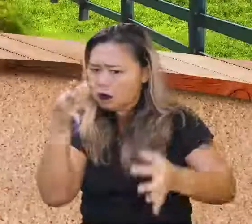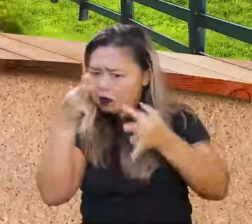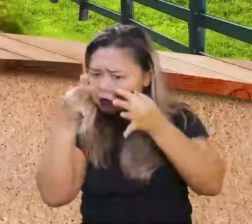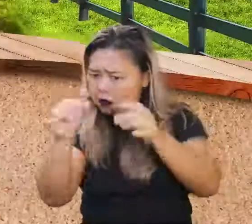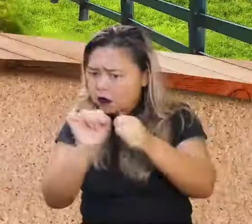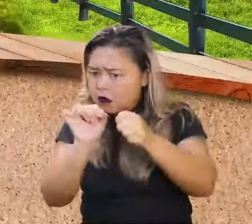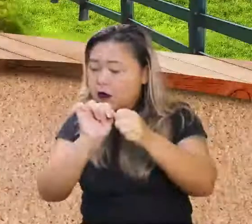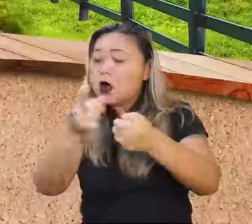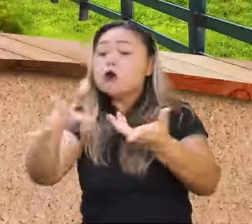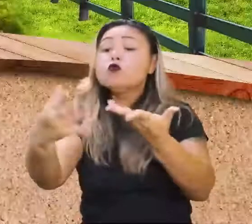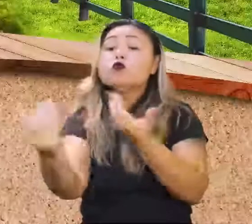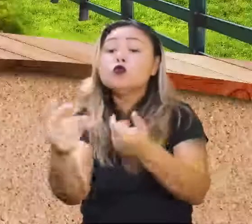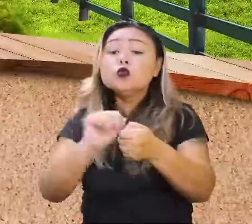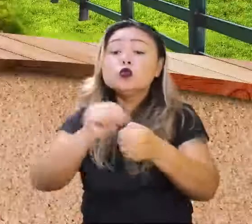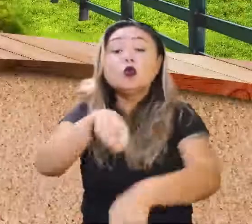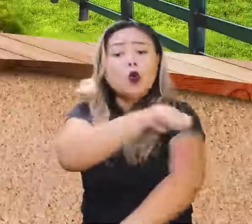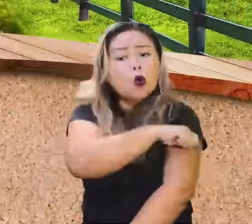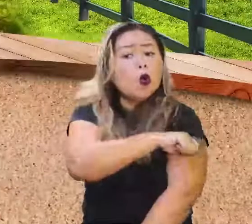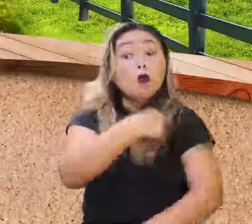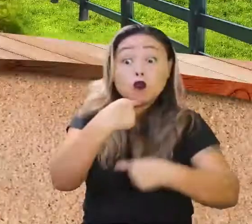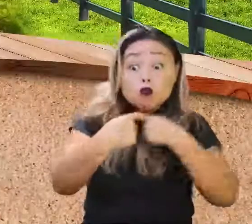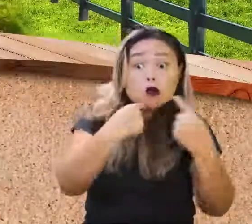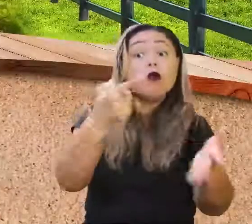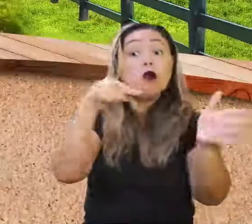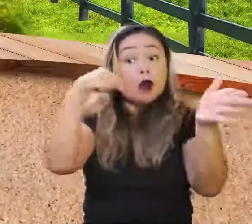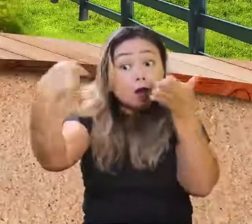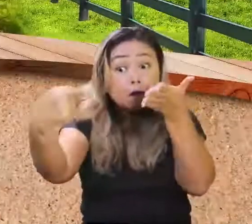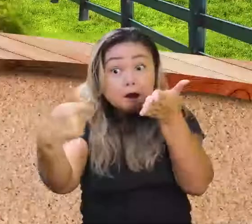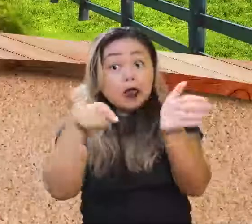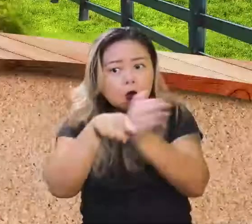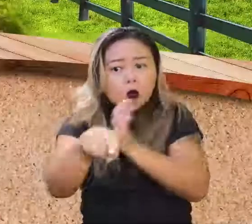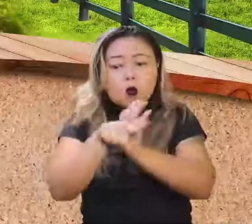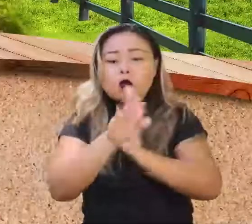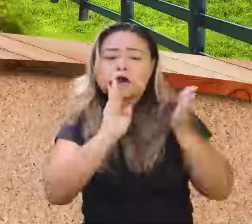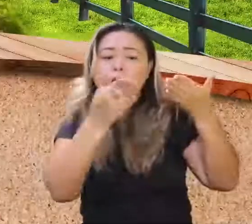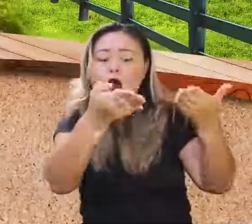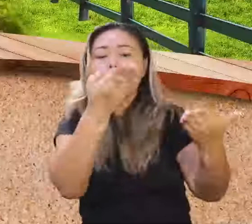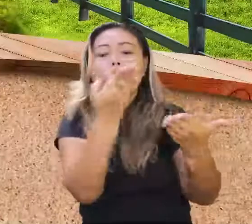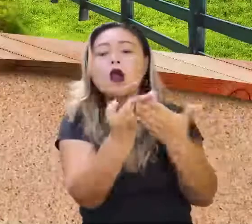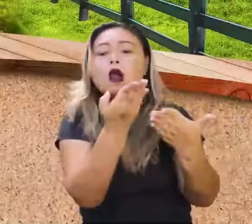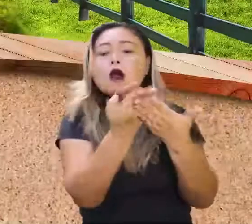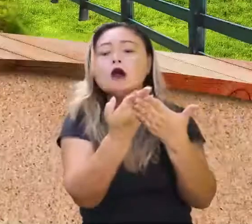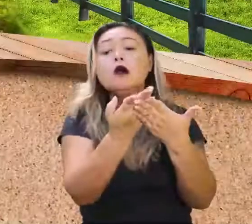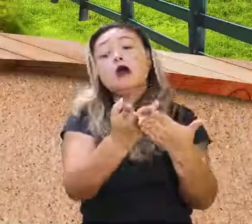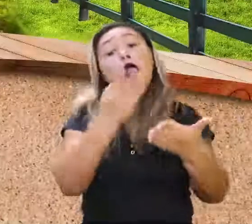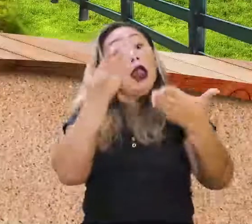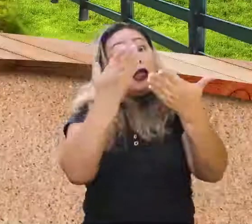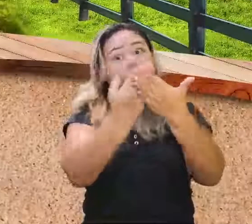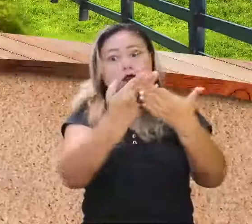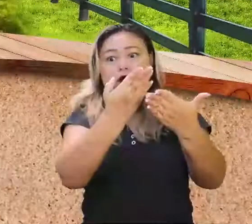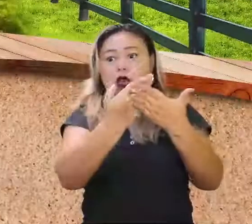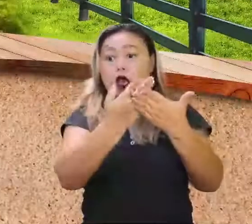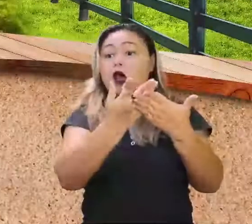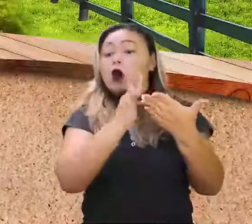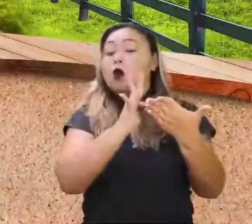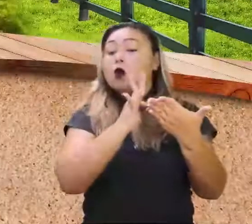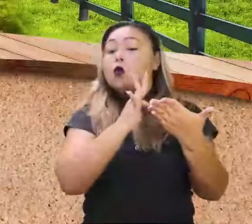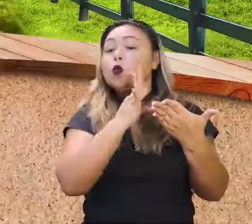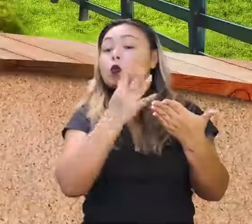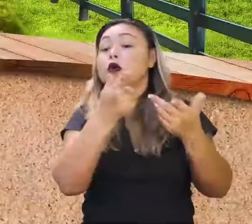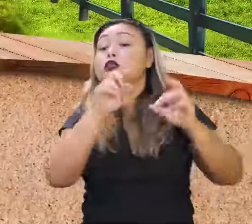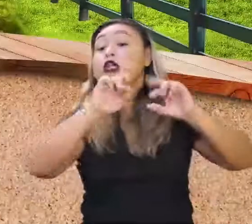Se os nossos estudantes estiverem com alguma dúvida, alguma pergunta a respeito das aulas, que as aulas, lembrando, são todas